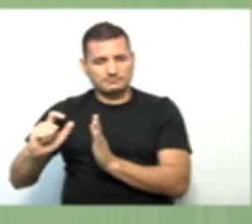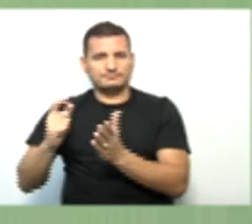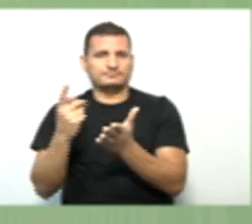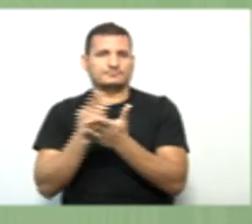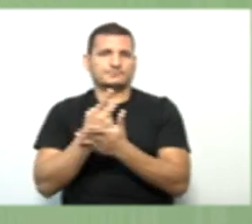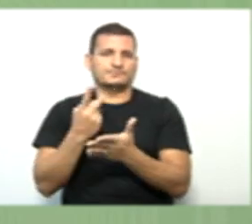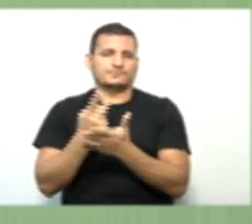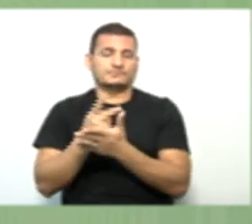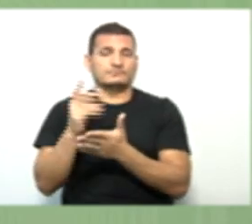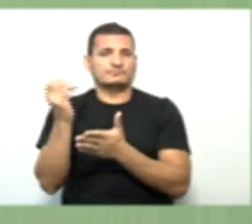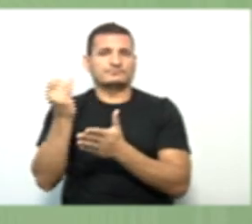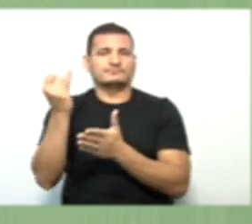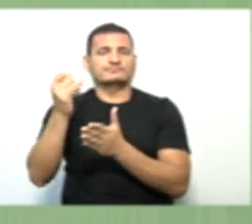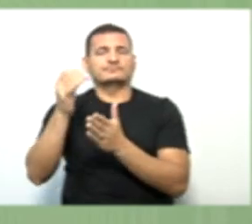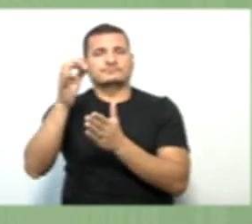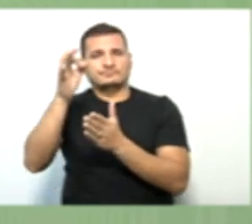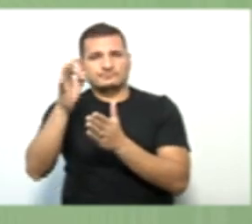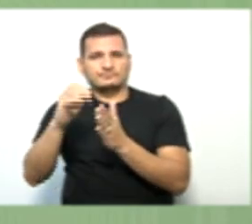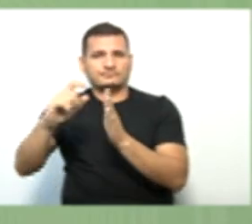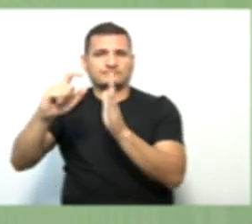importante manter essa linha aqui, né?